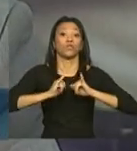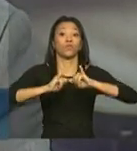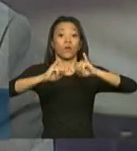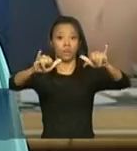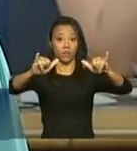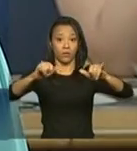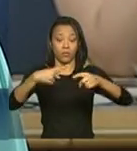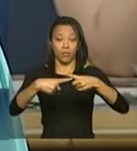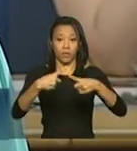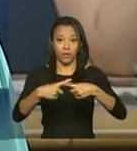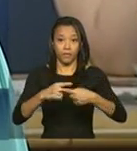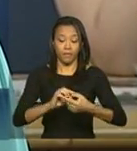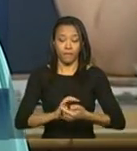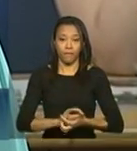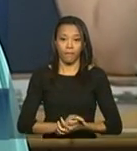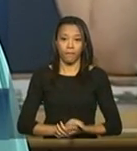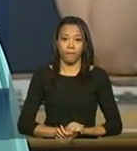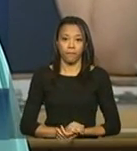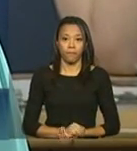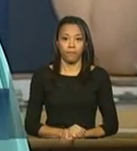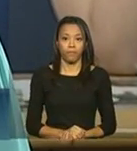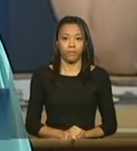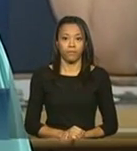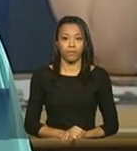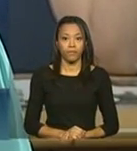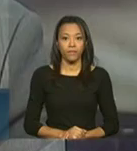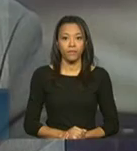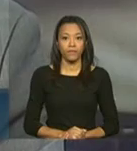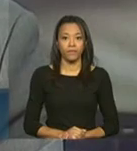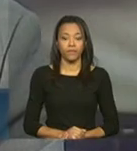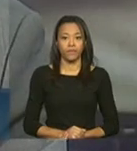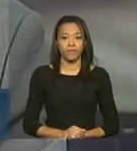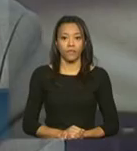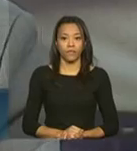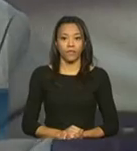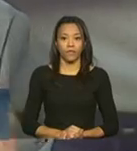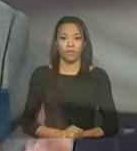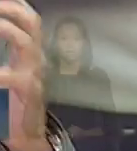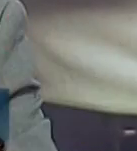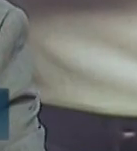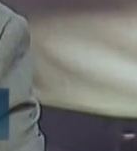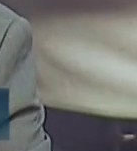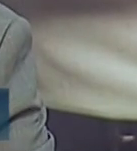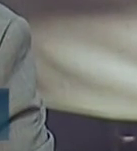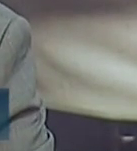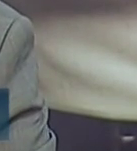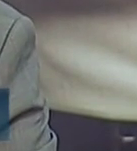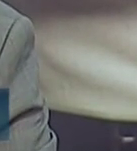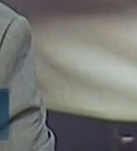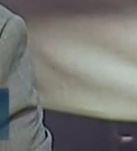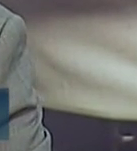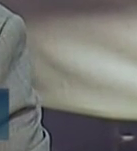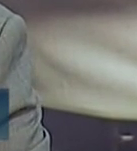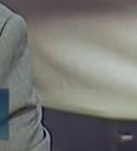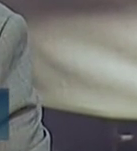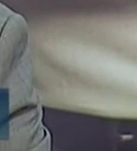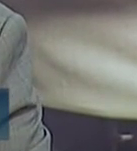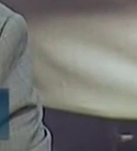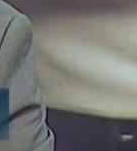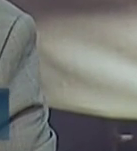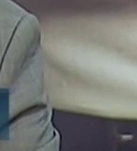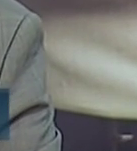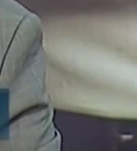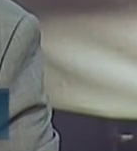as regiões, os espaços, os casos, têm uma certa lógica, então se concentra prioritariamente. E